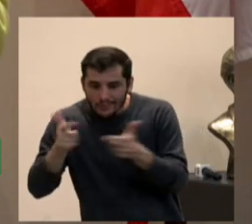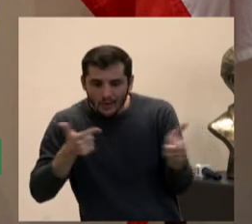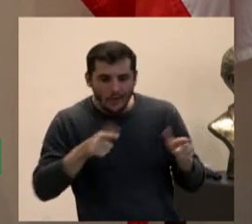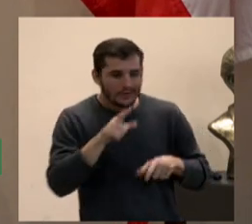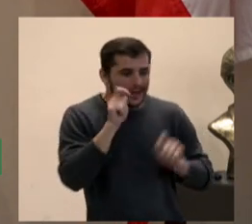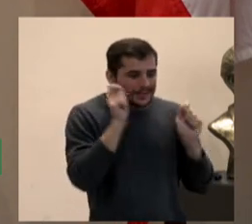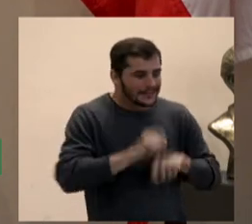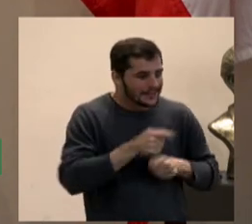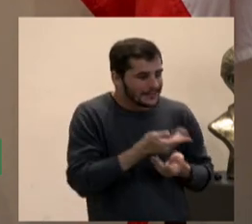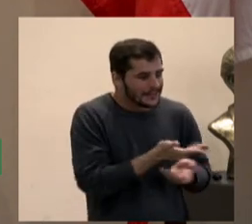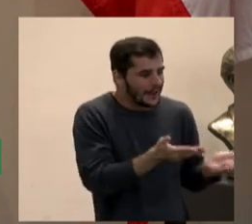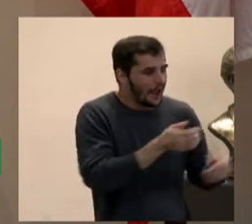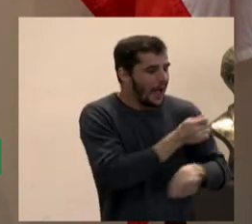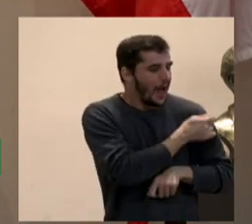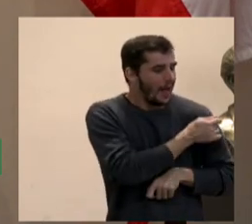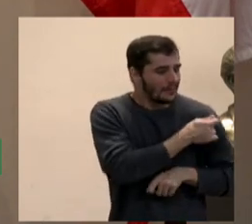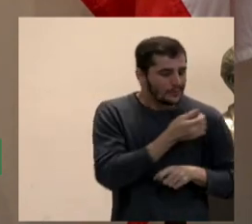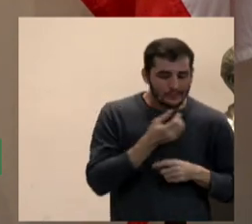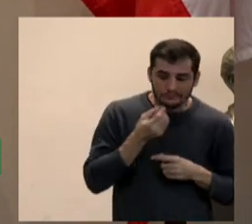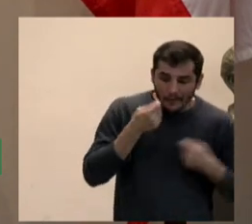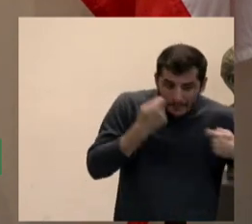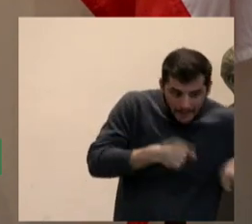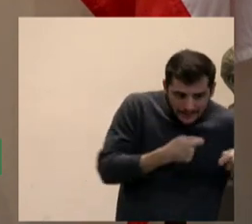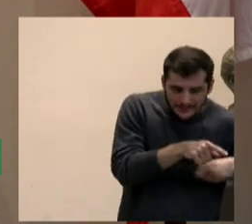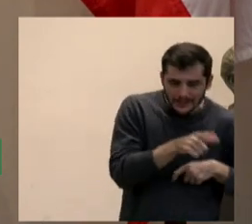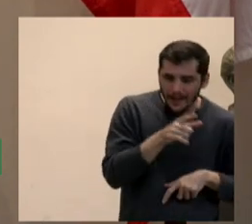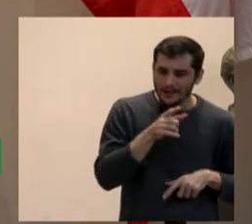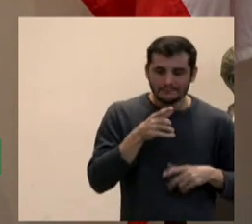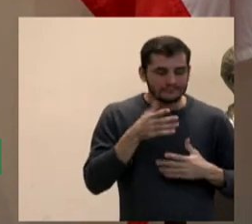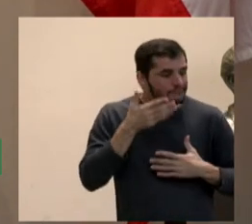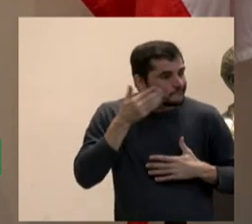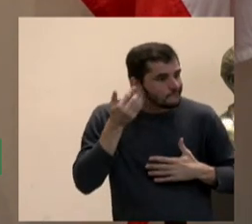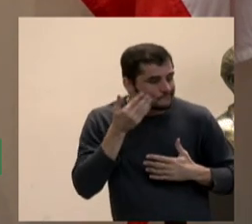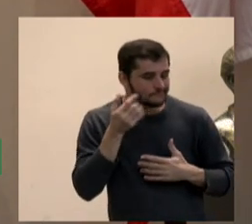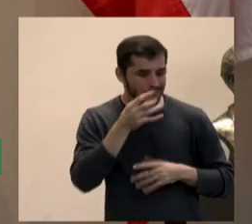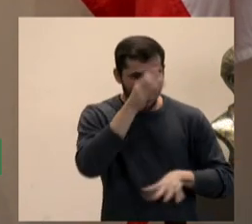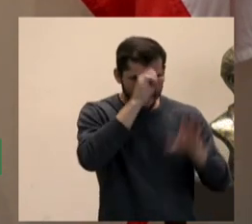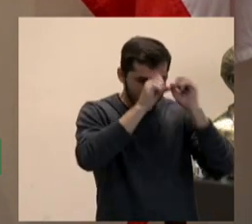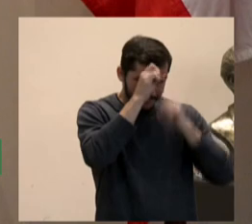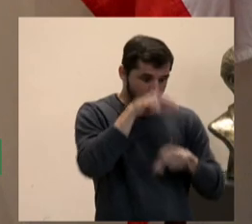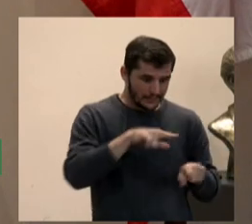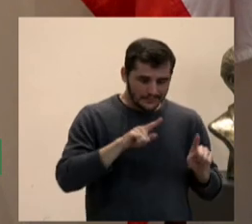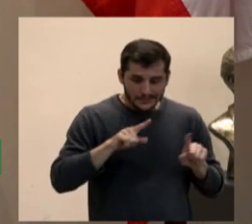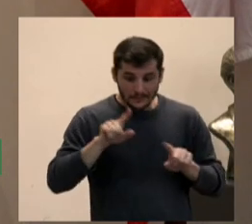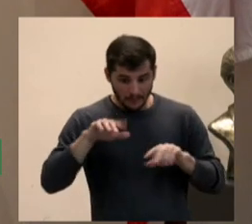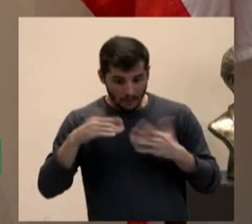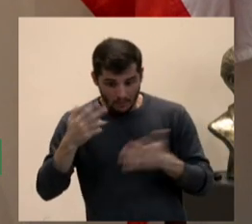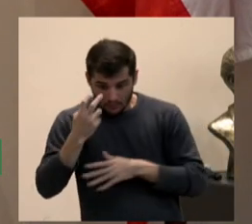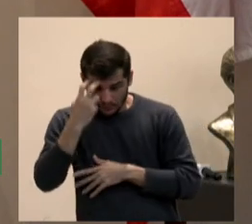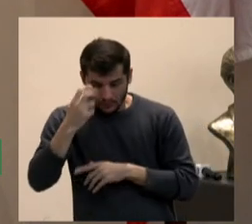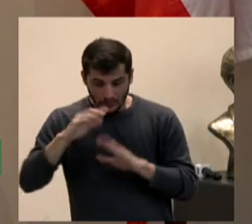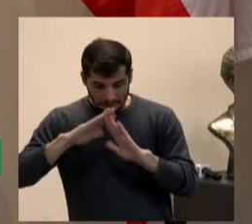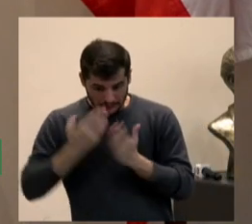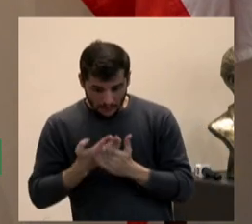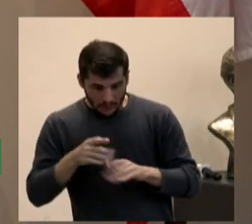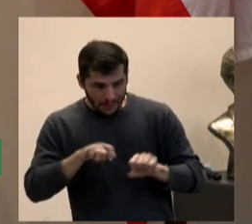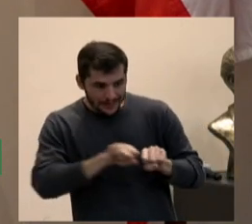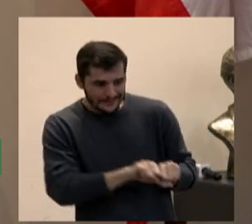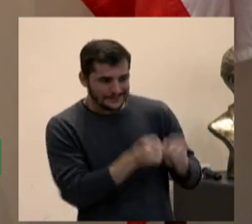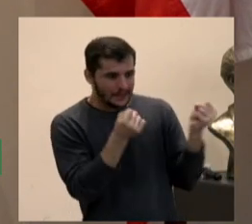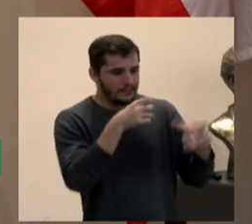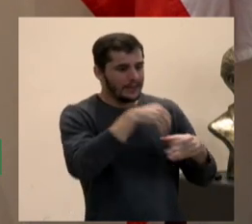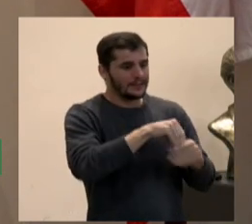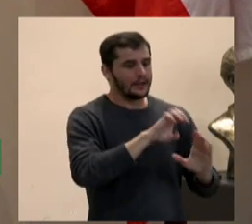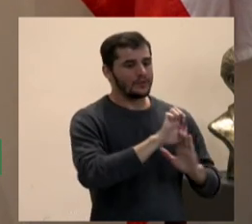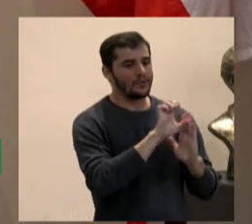dos estudantes. Né? Então, romper com as culturas escolares, né? Na EJA é um desafio